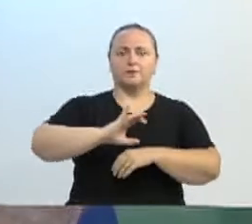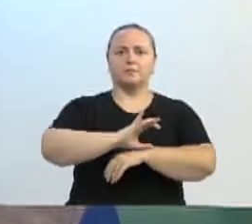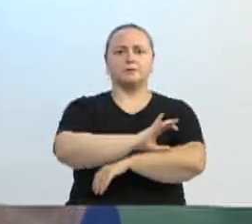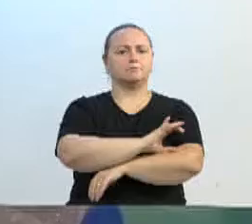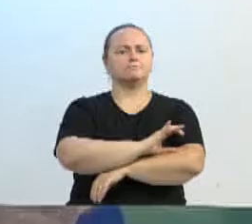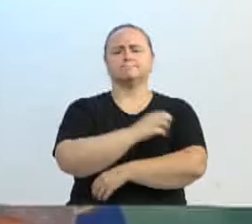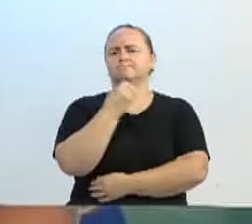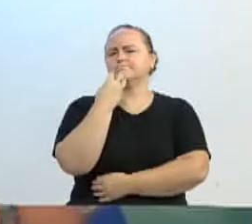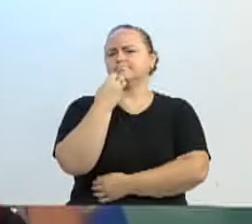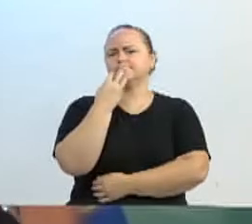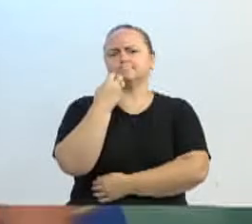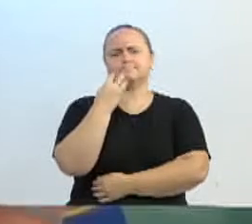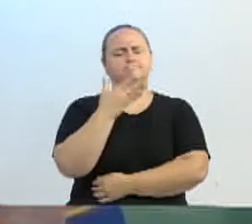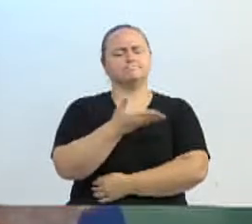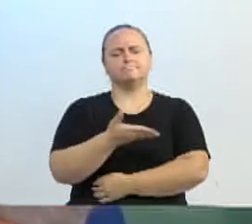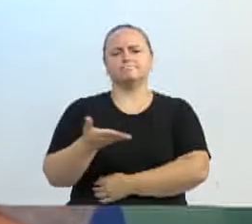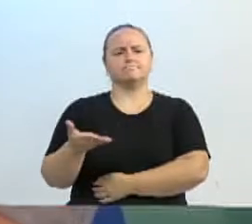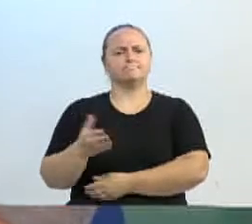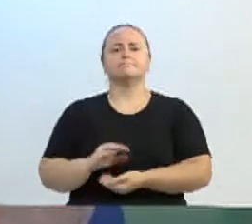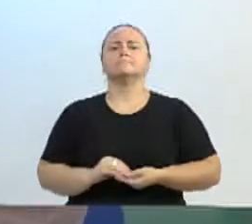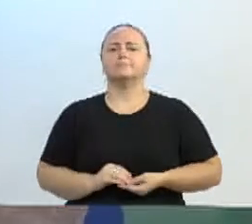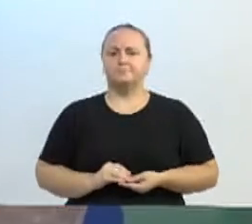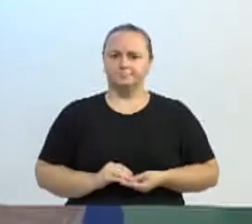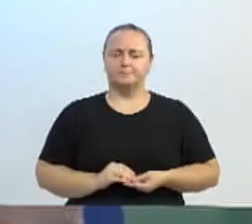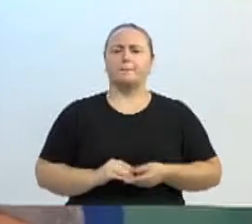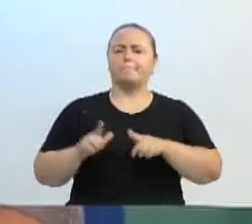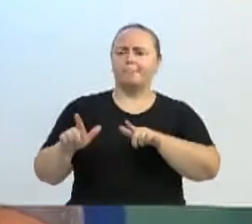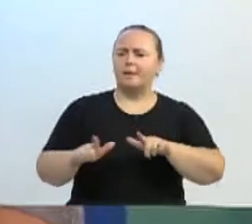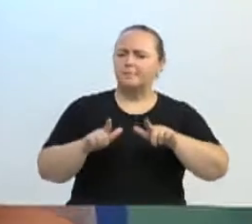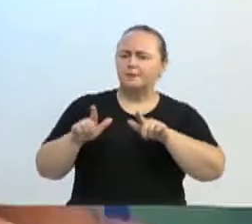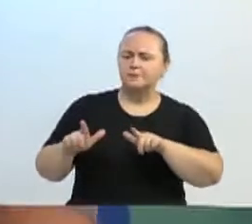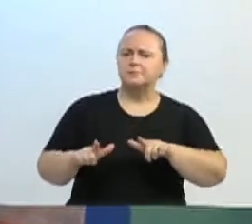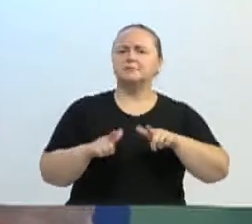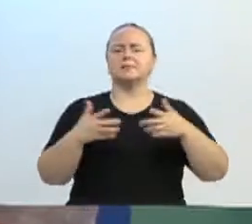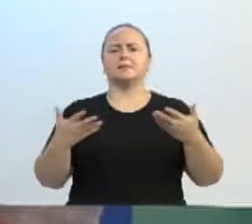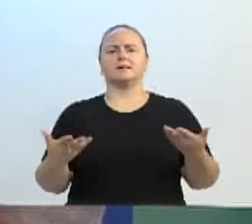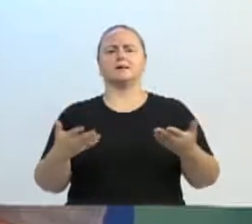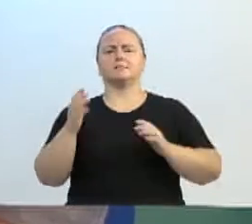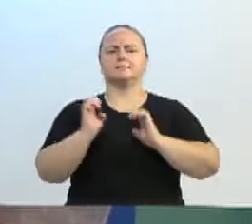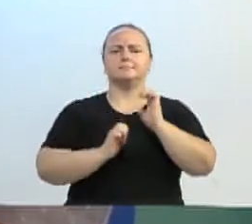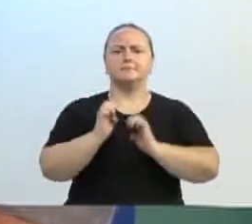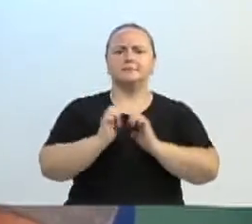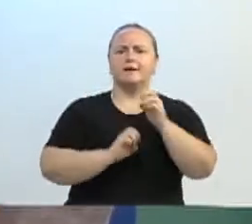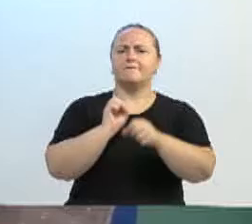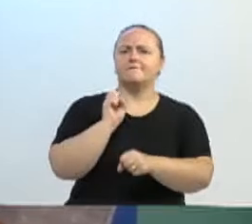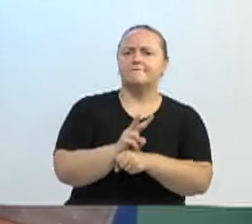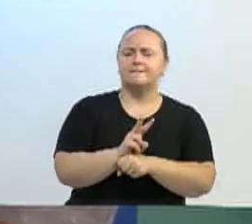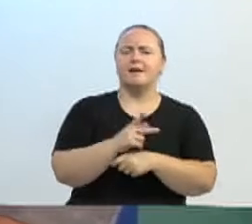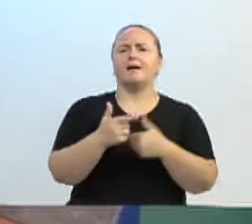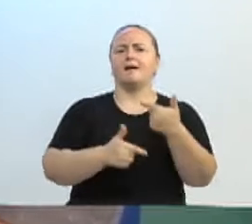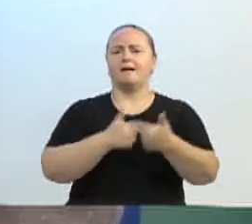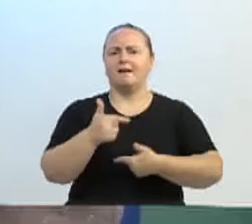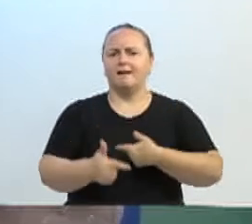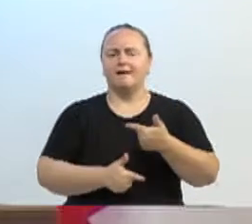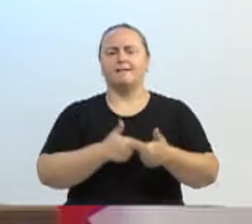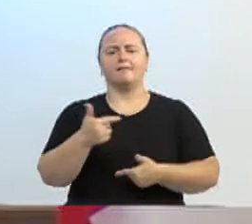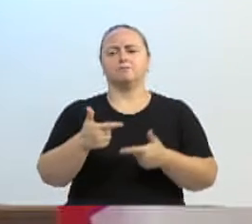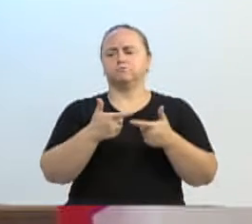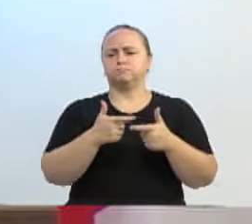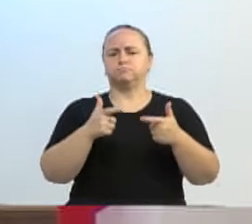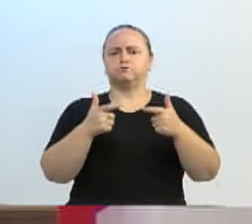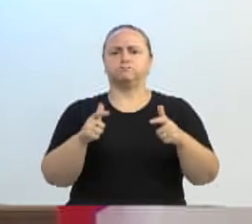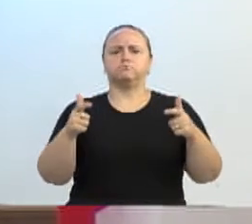Ganha muito com isso em produtividade, em emprego, em crescimento, que hoje é uma região que mais cresce na cidade de Blumenau.